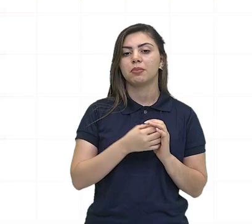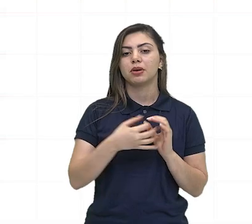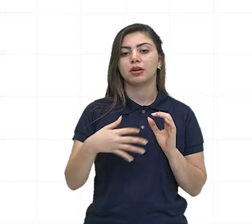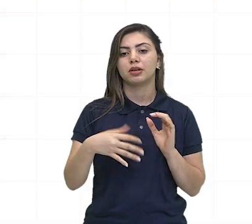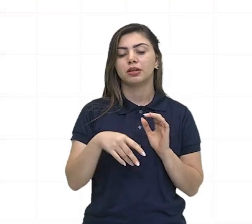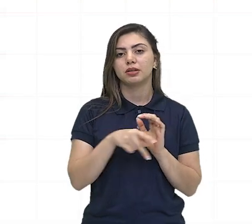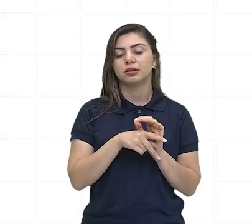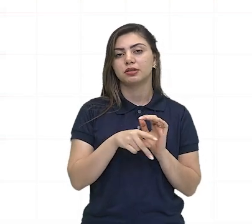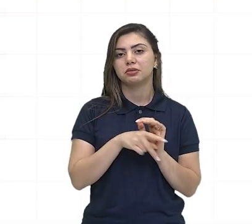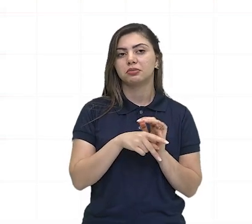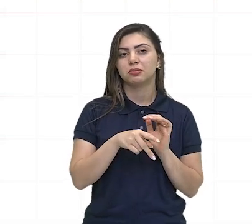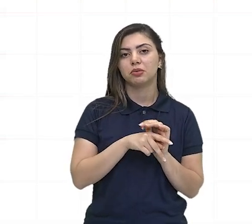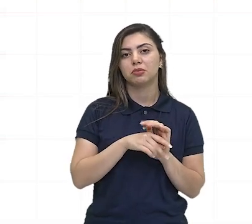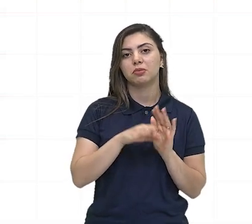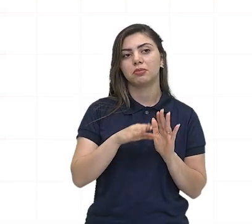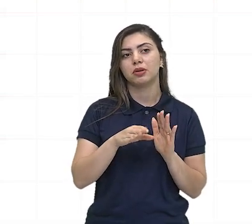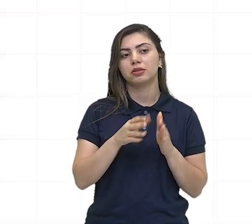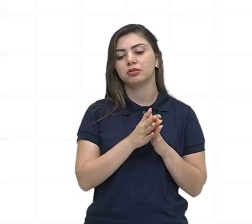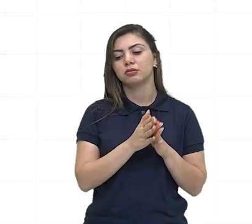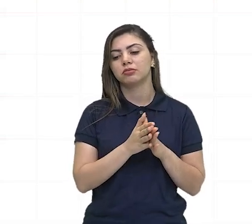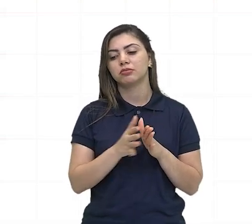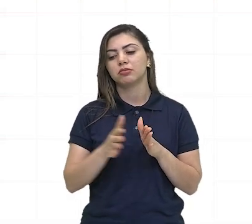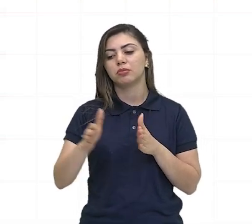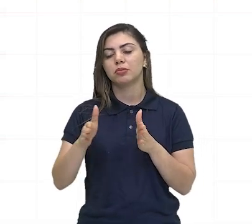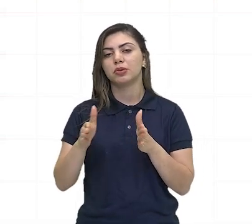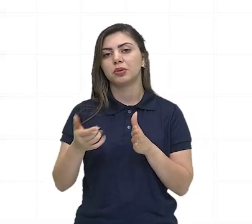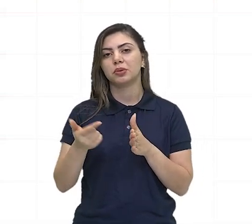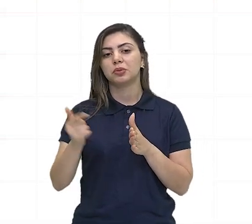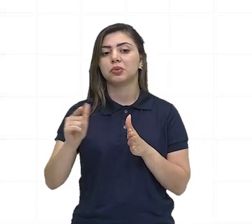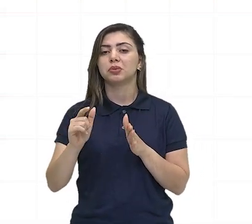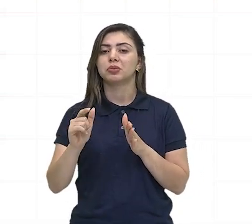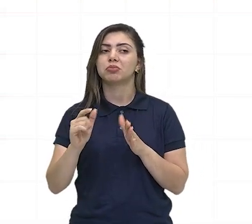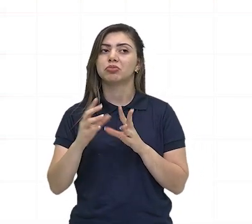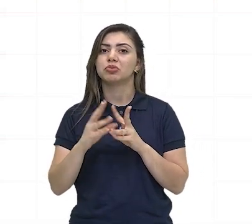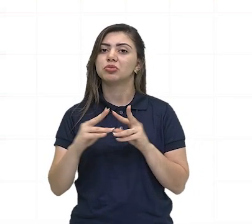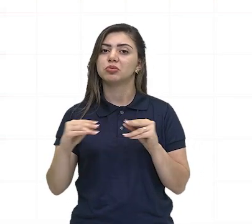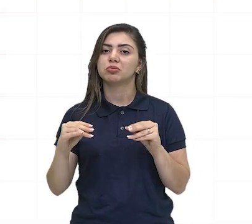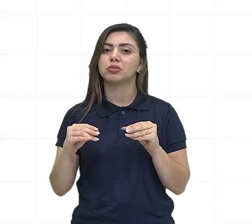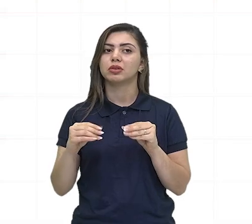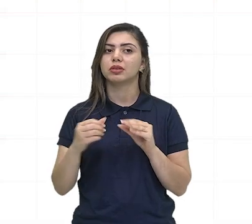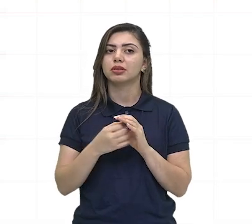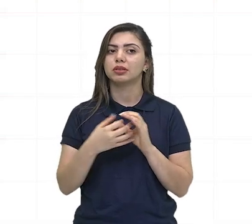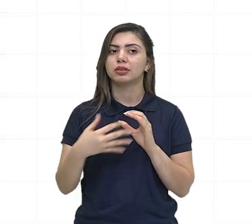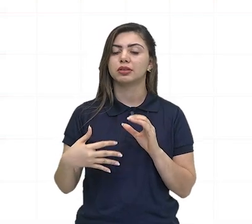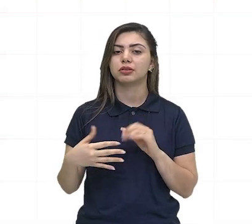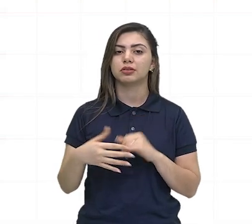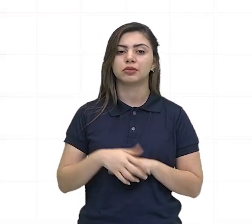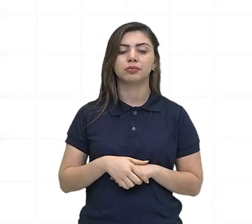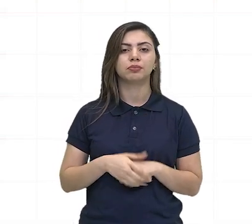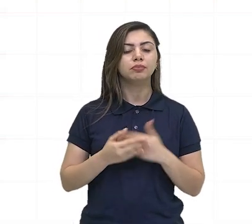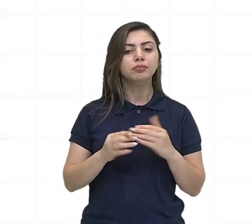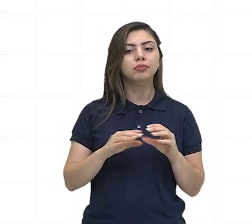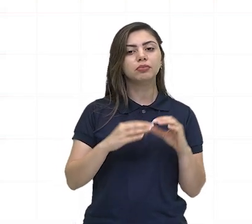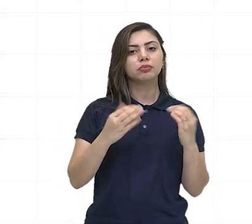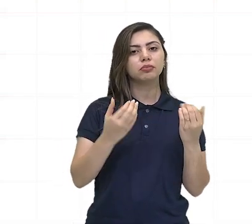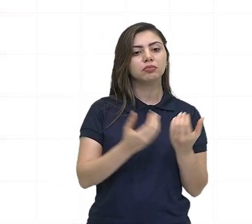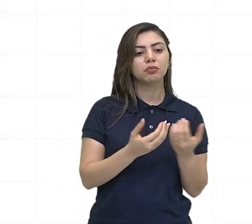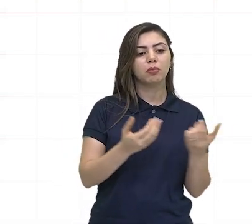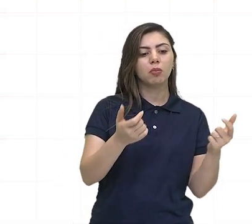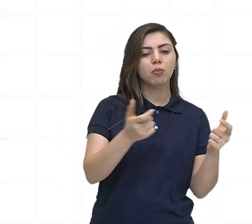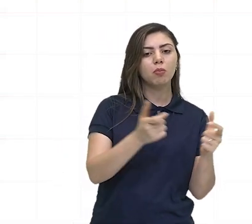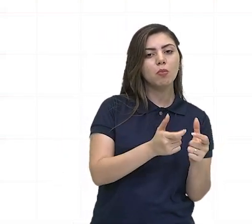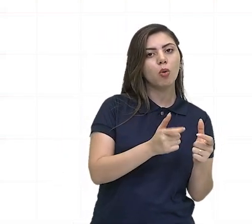característica própria dela, em outro momento não mais. Uma comunidade ela pode ser pequena